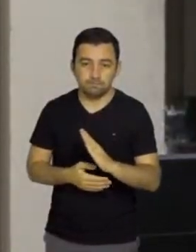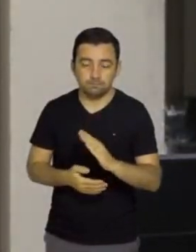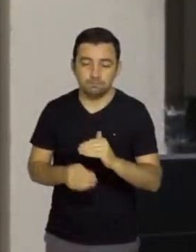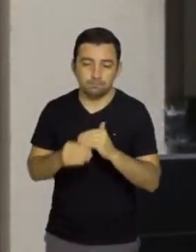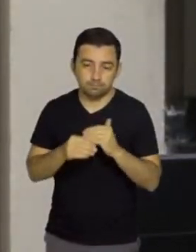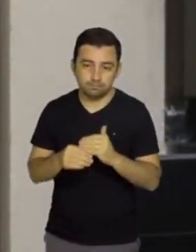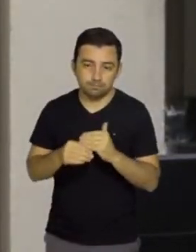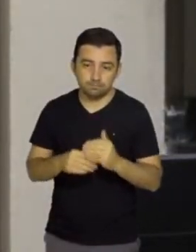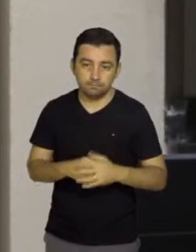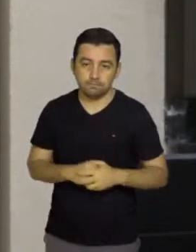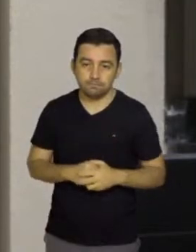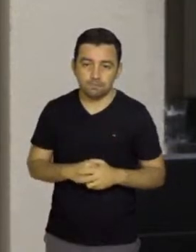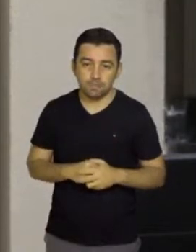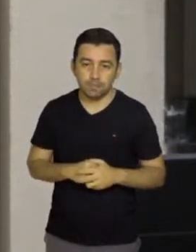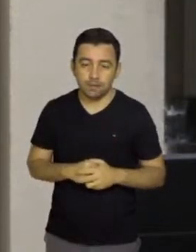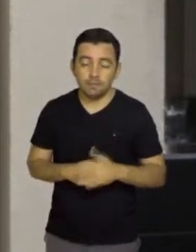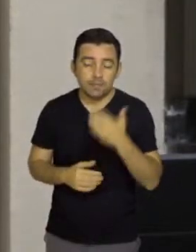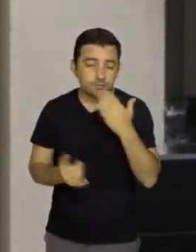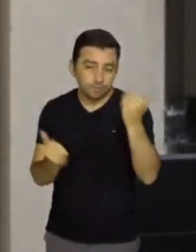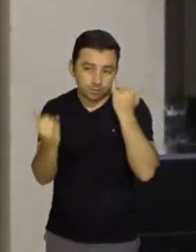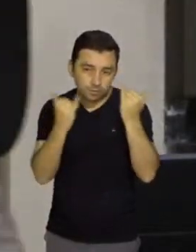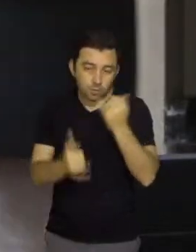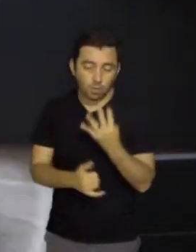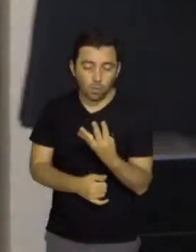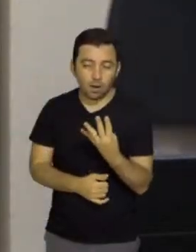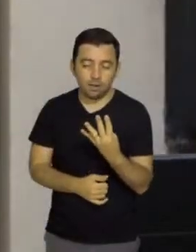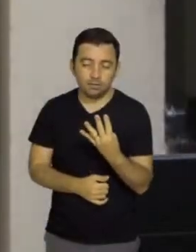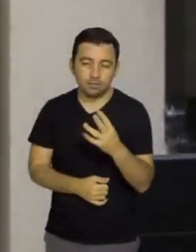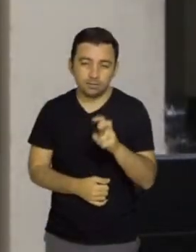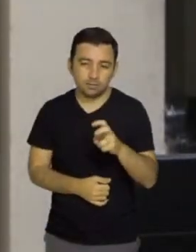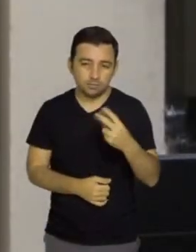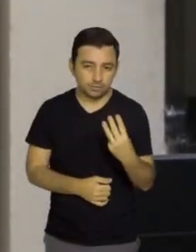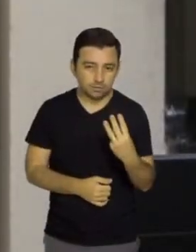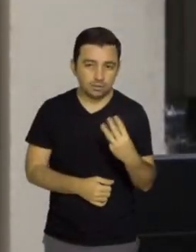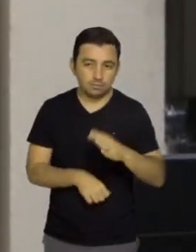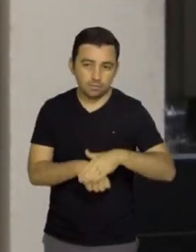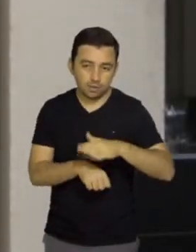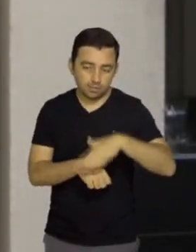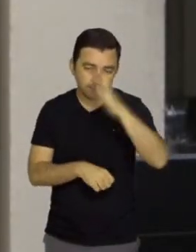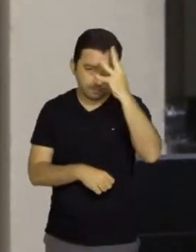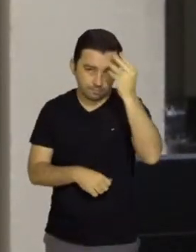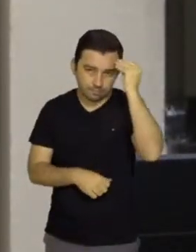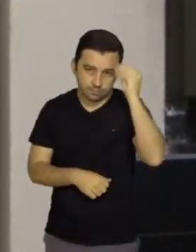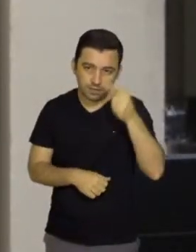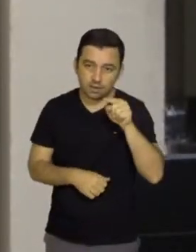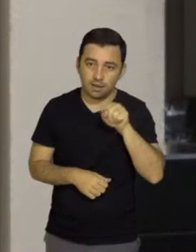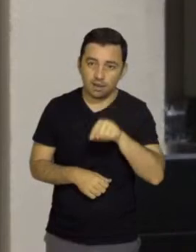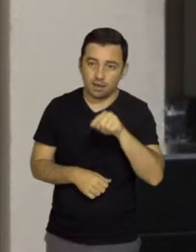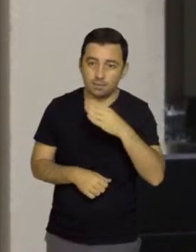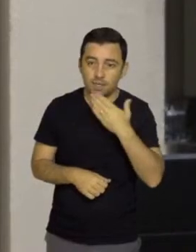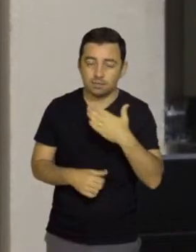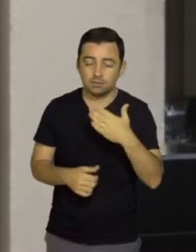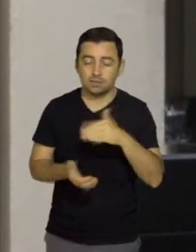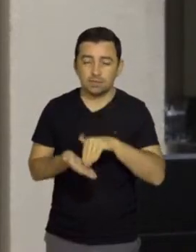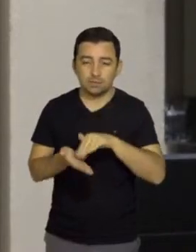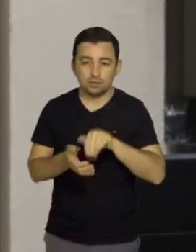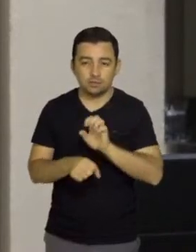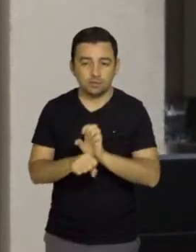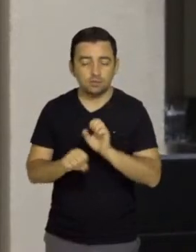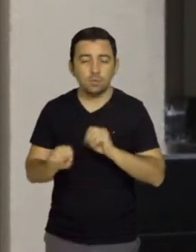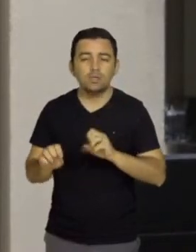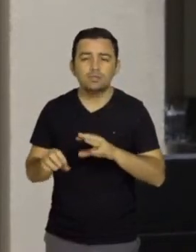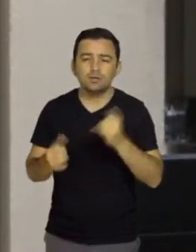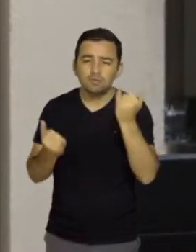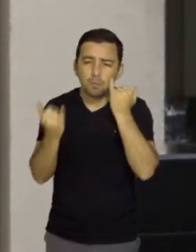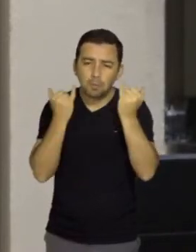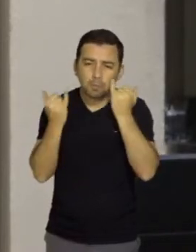Aprovado por unanimidade. Pedido de informação 453, autoria deputada Luciane Carminati, solicitando ao secretário de Estado da Educação